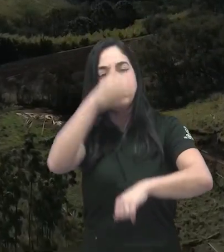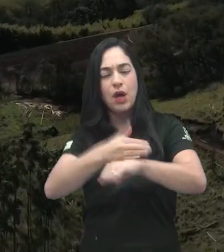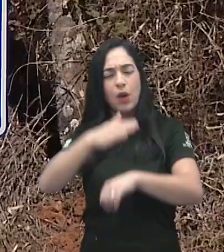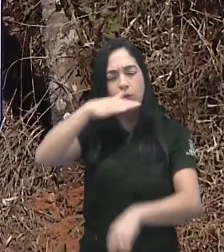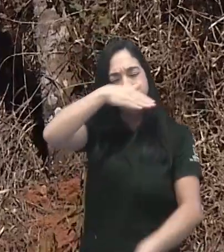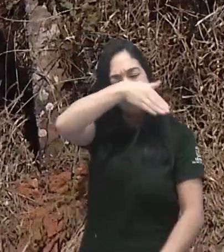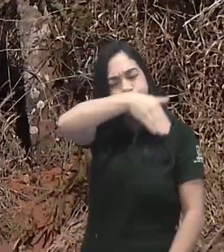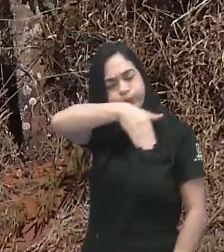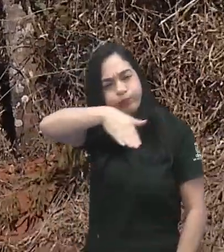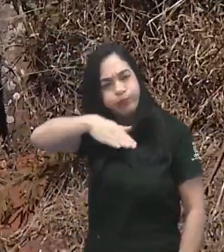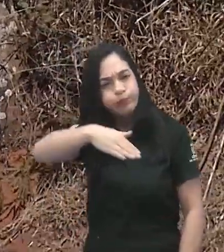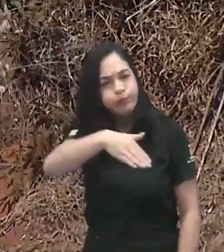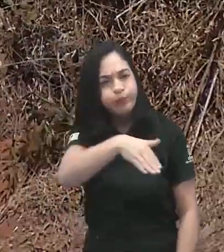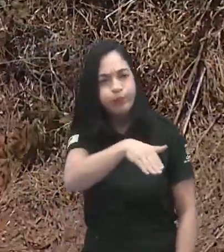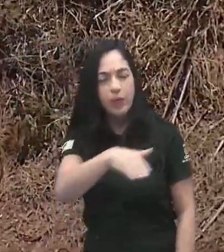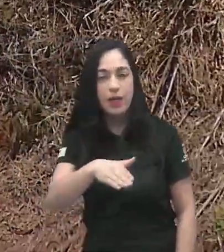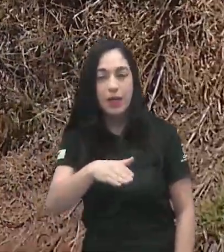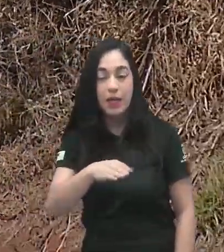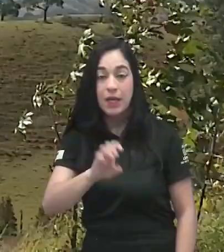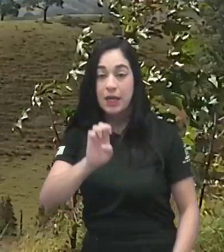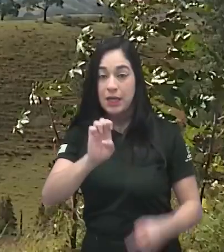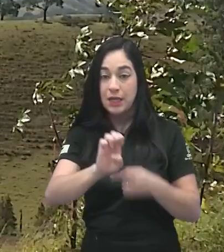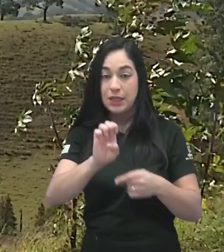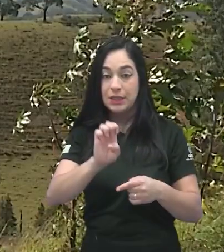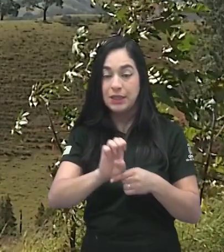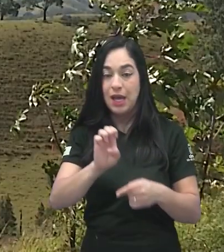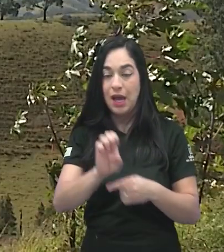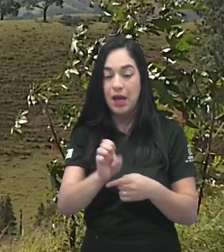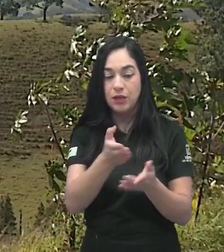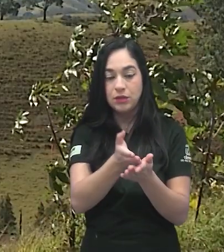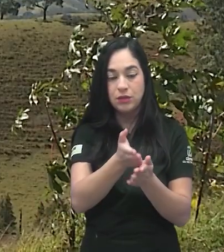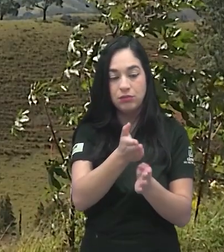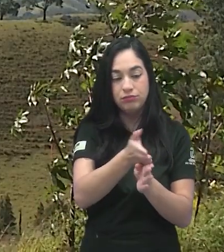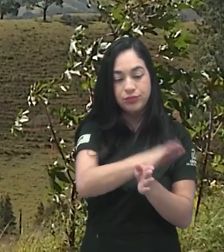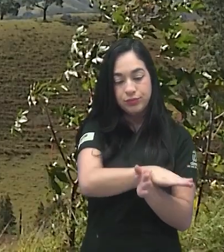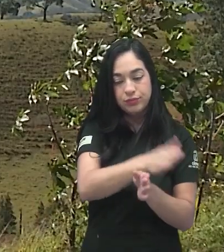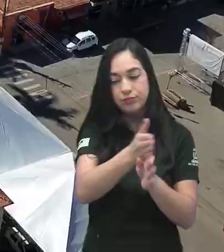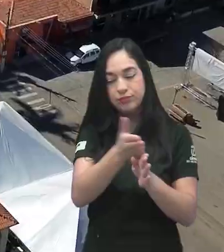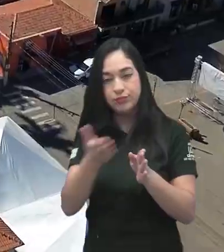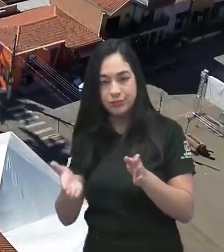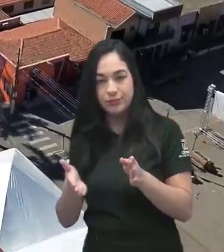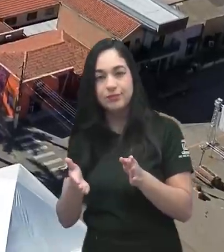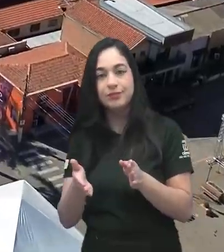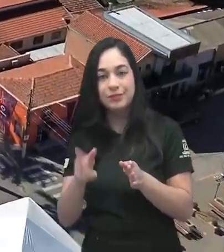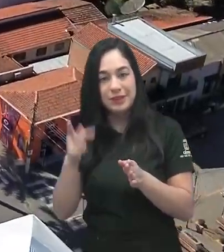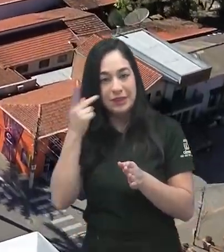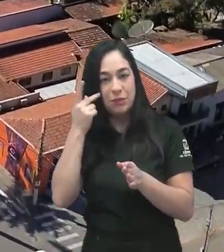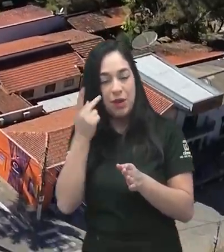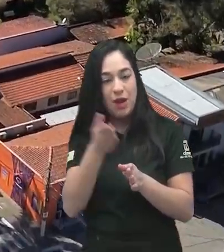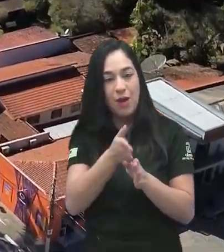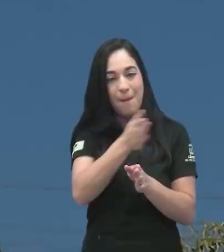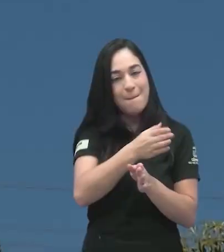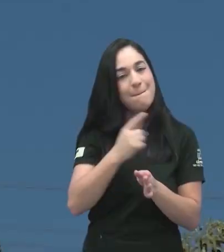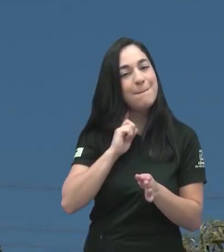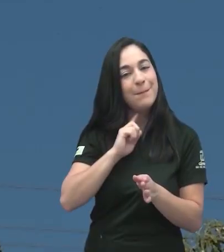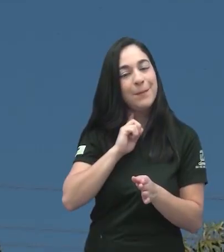Mantiqueira conectam os dois estados e desenham esse limite.